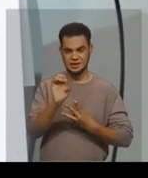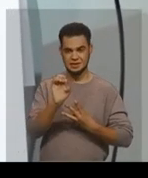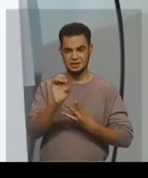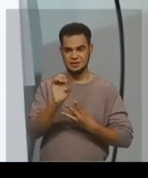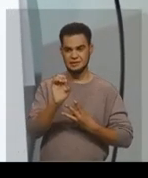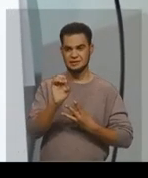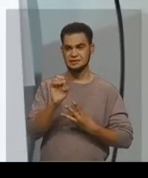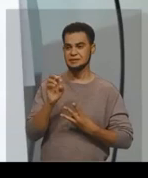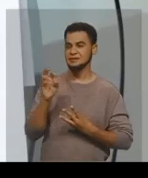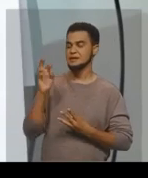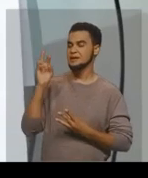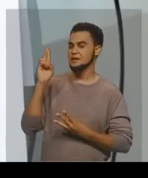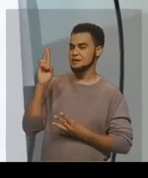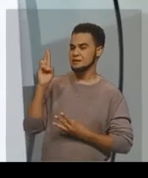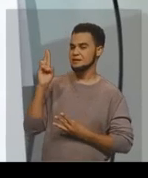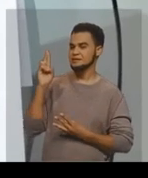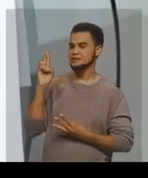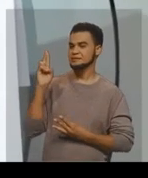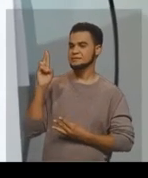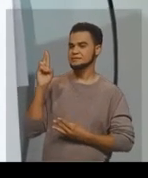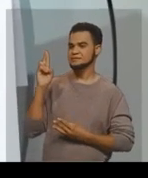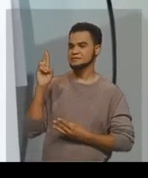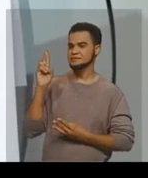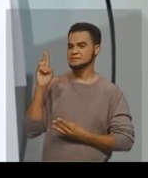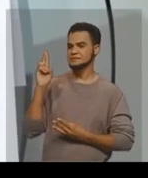R